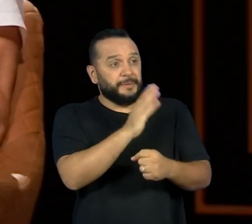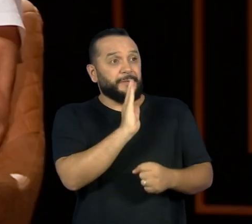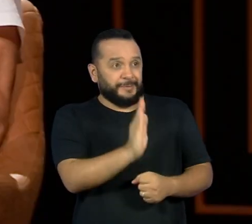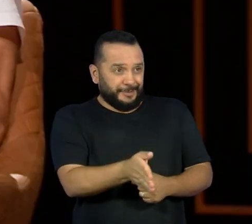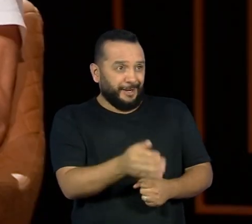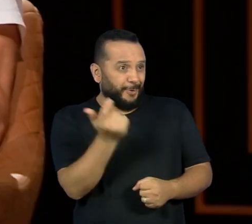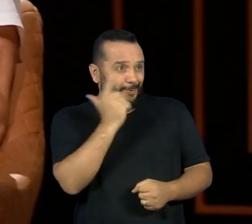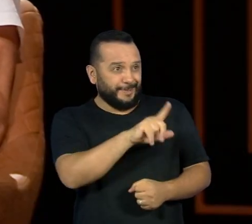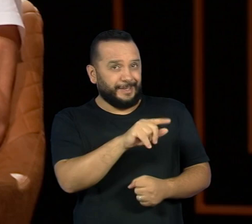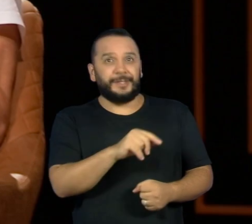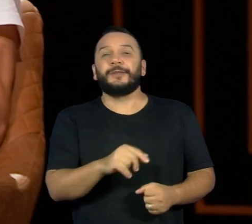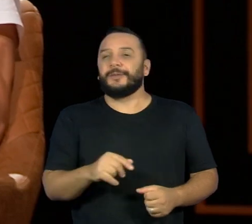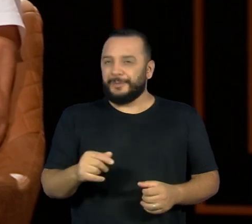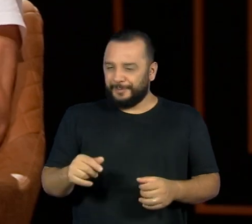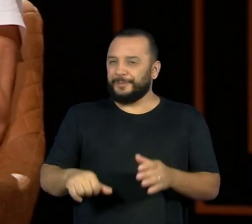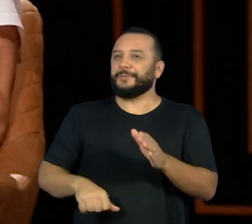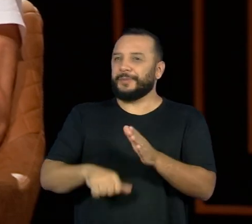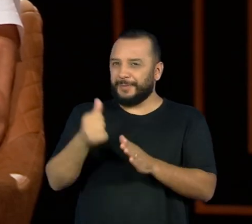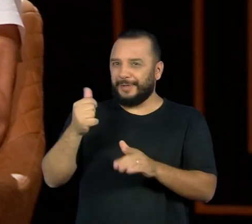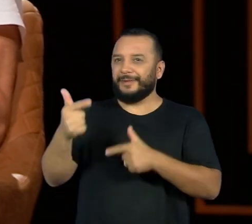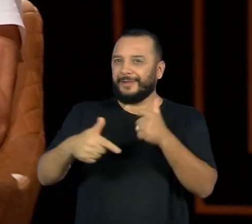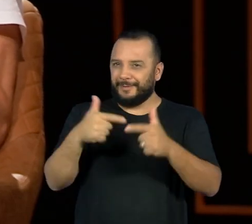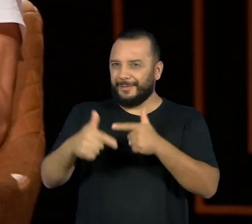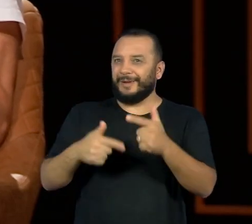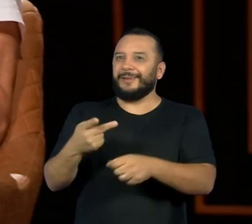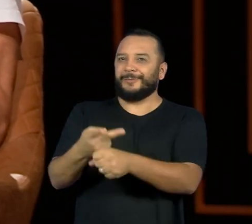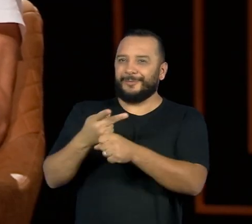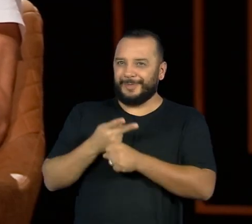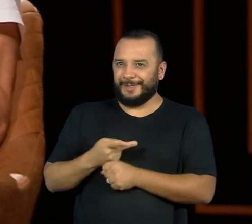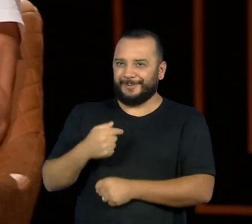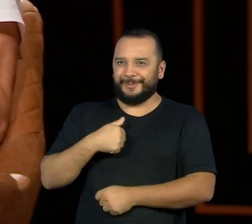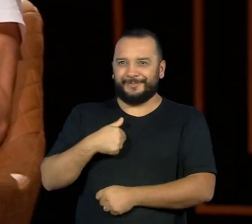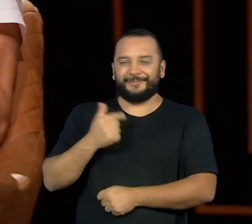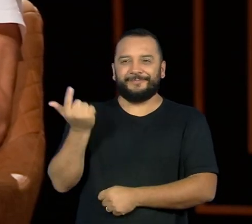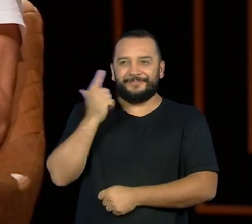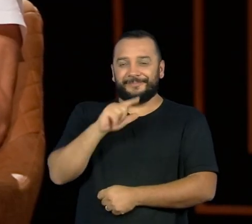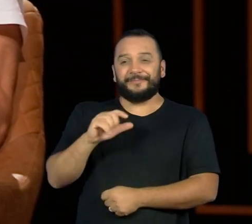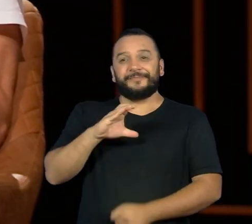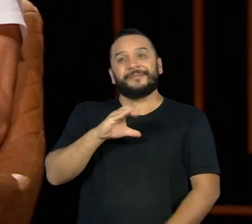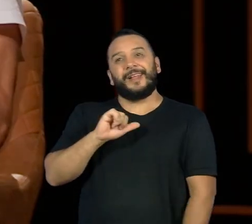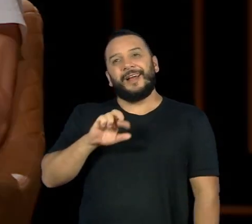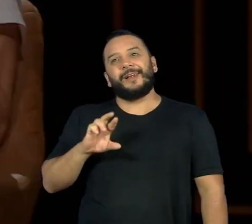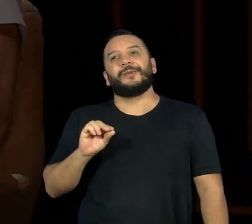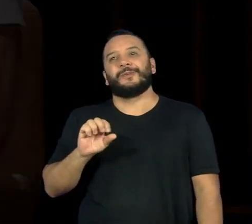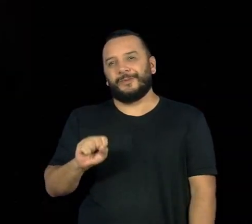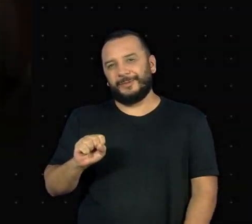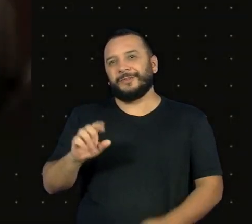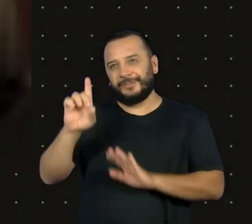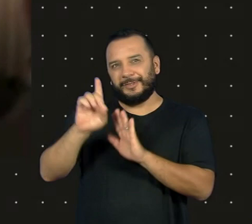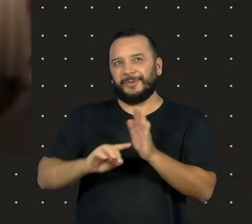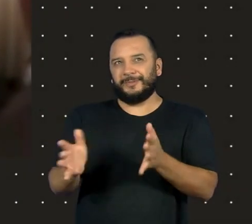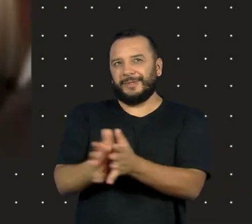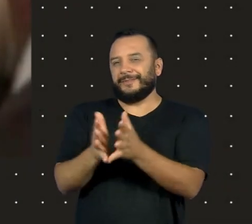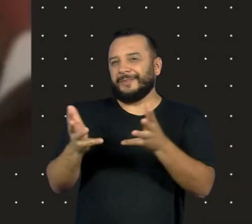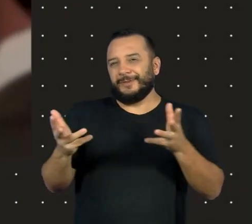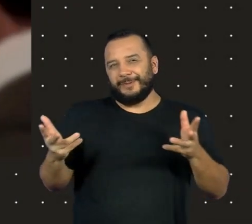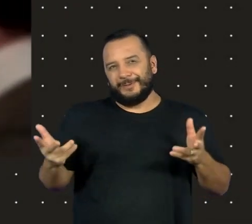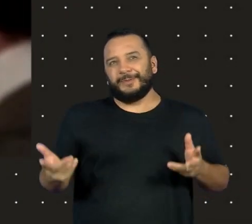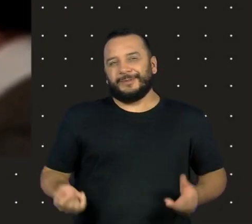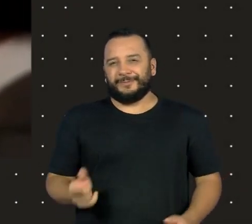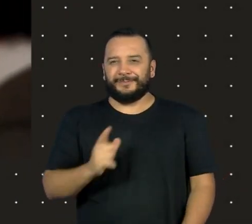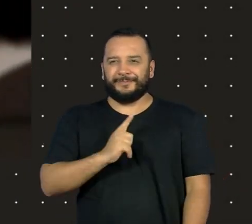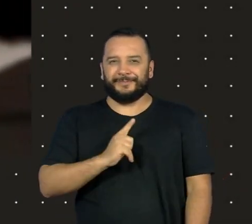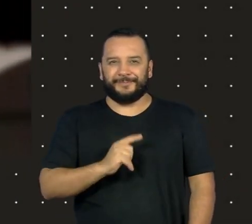primeiro espetáculo, o primeiro trabalho que ganhei. E o Carlão é um diretor maravilhoso, né?